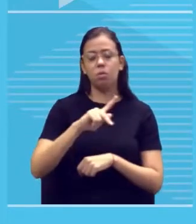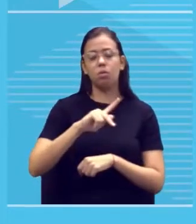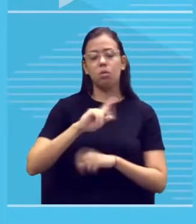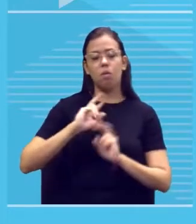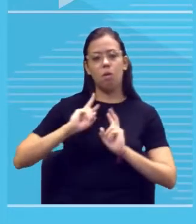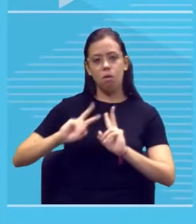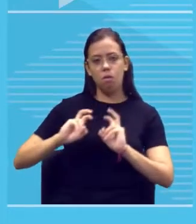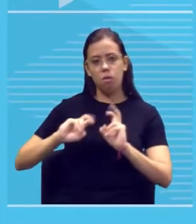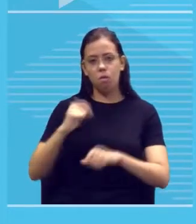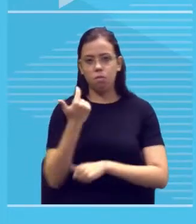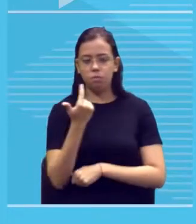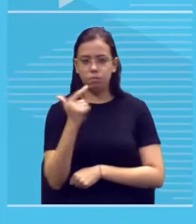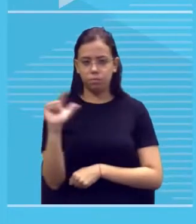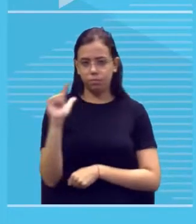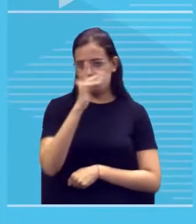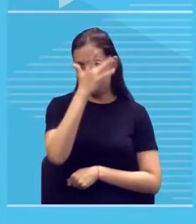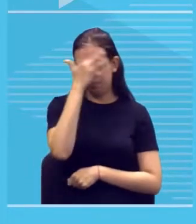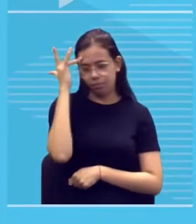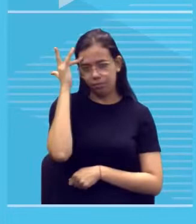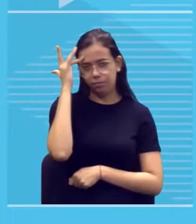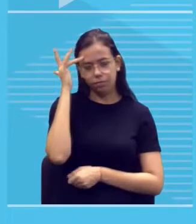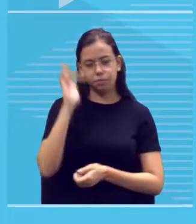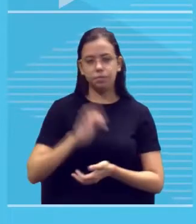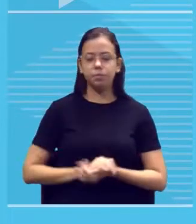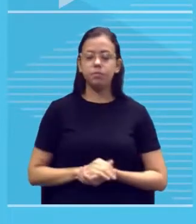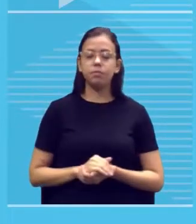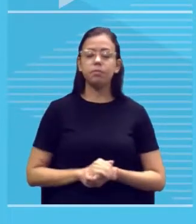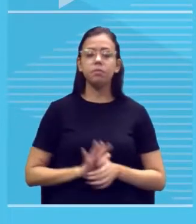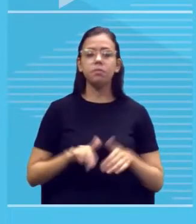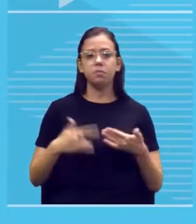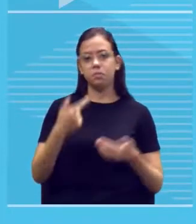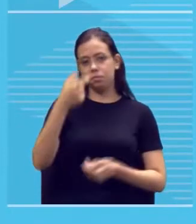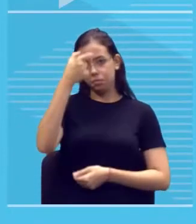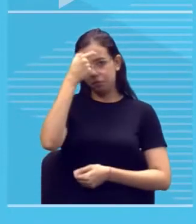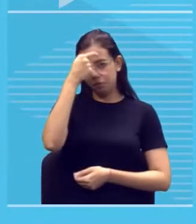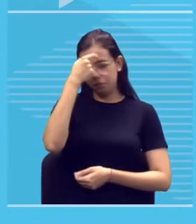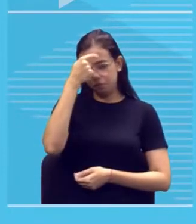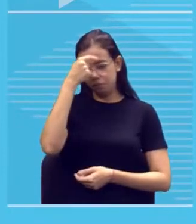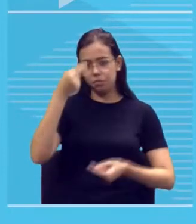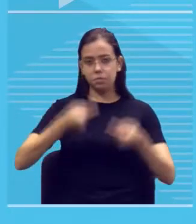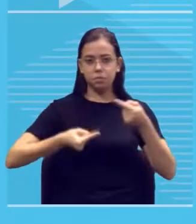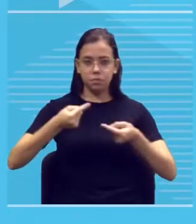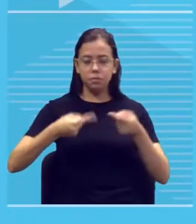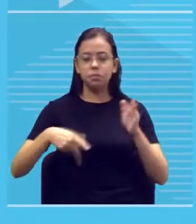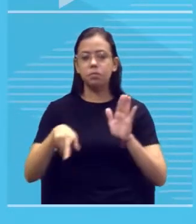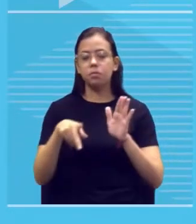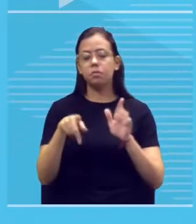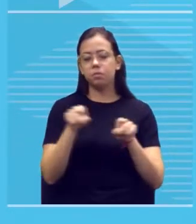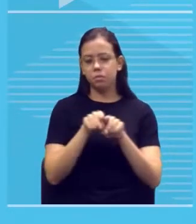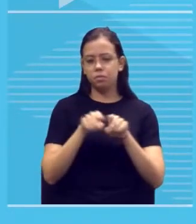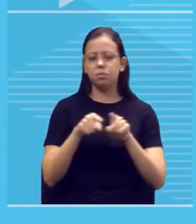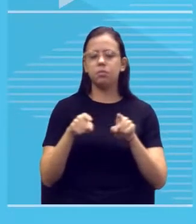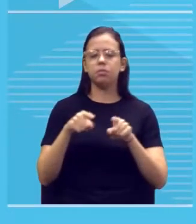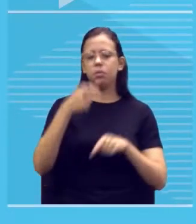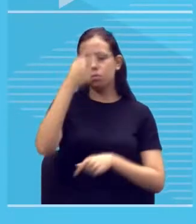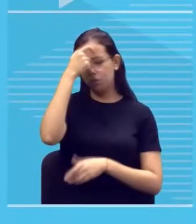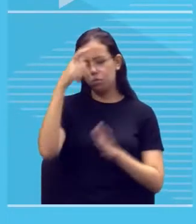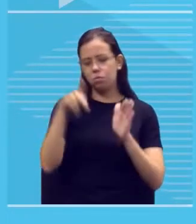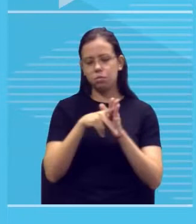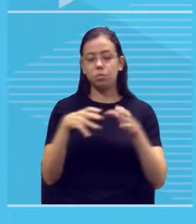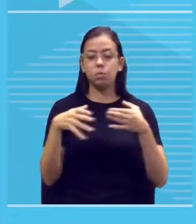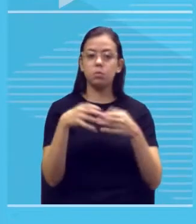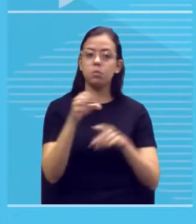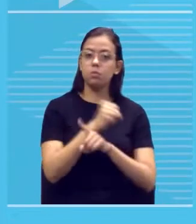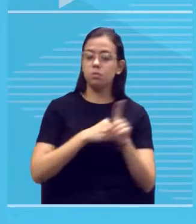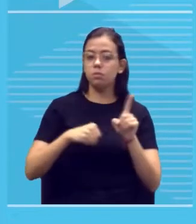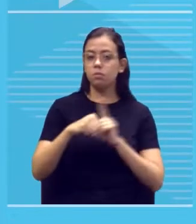pessoas e a consciência política e de classe para ele era extremamente importante e ele achava